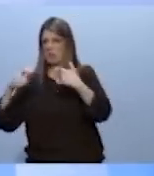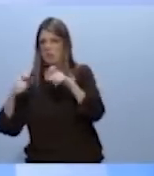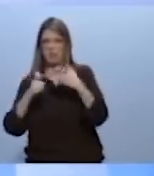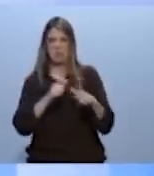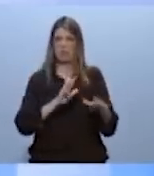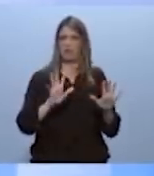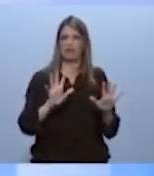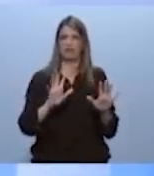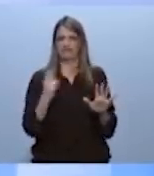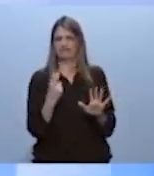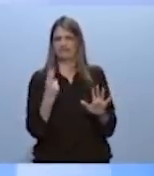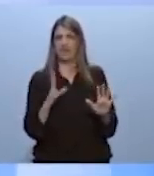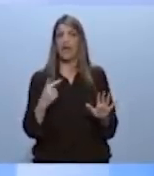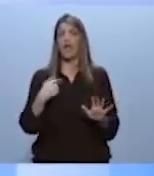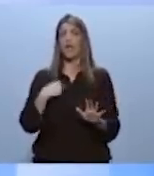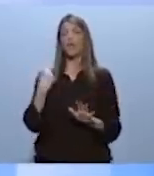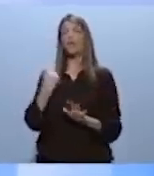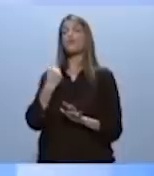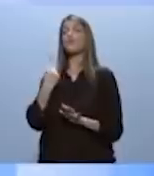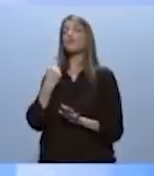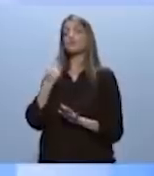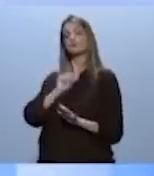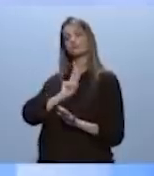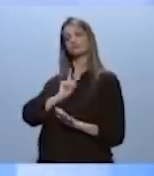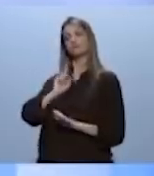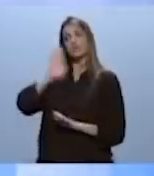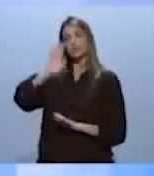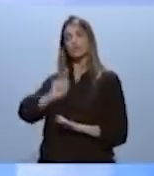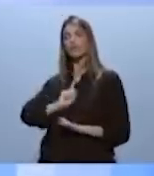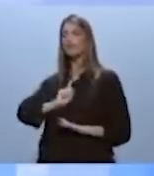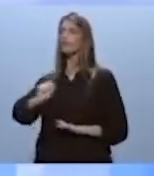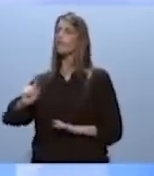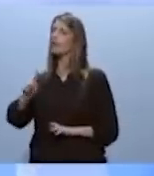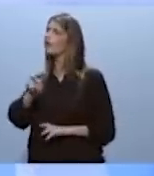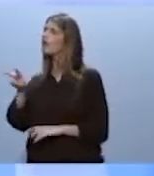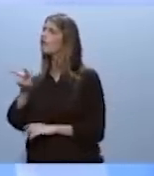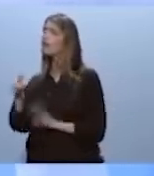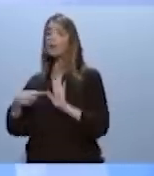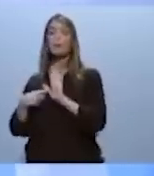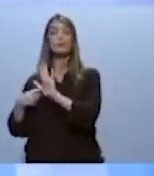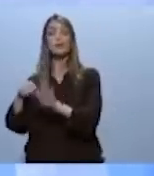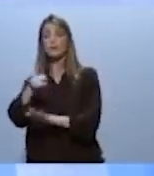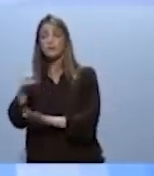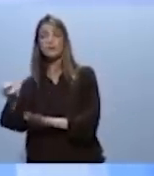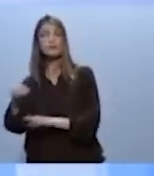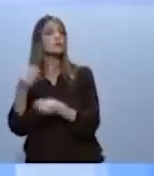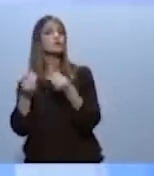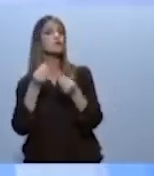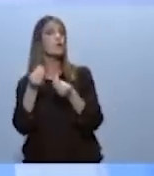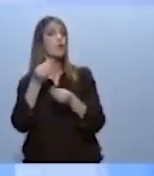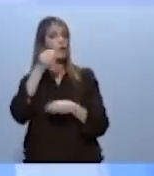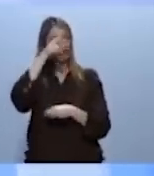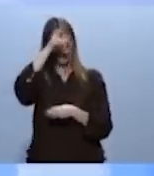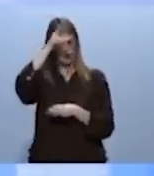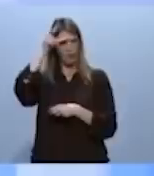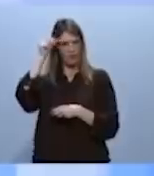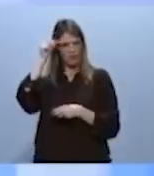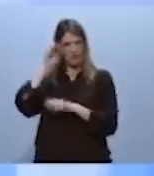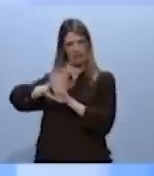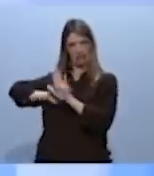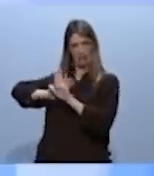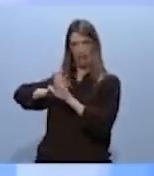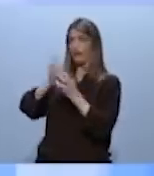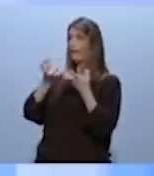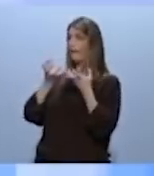problema eu inclusive sou o único candidato que foi lá verificar né de fato e mostrar para você qual que é a realidade que o prefeito Bruno Covas tem que